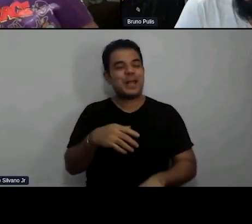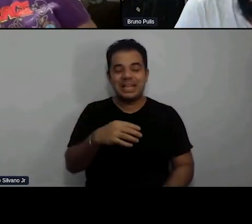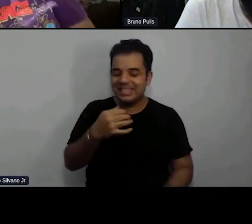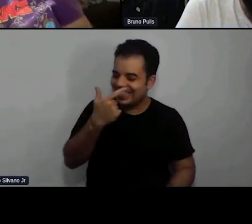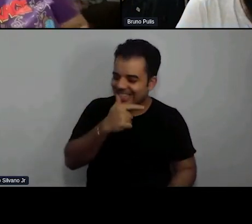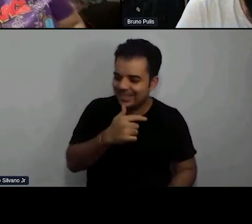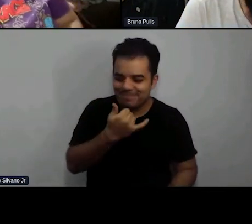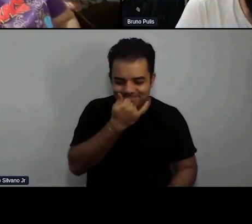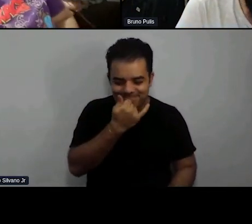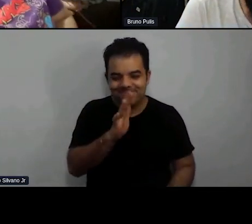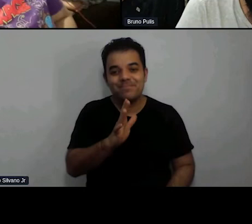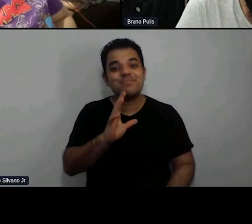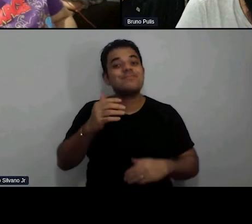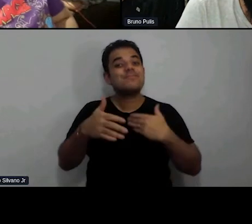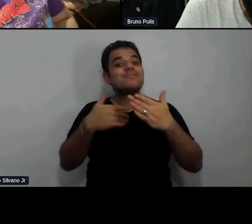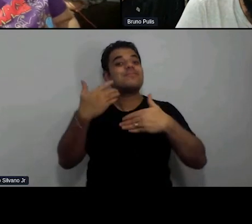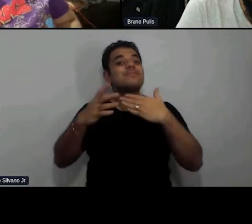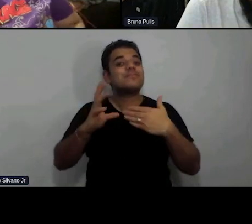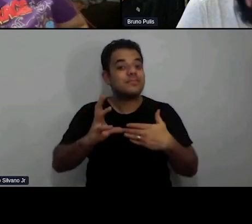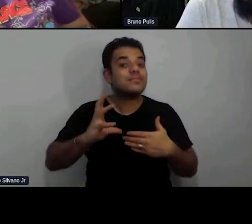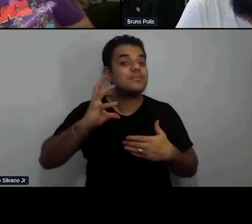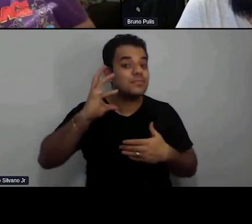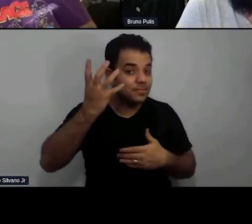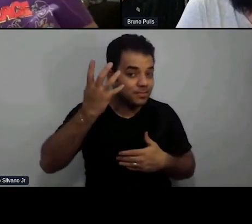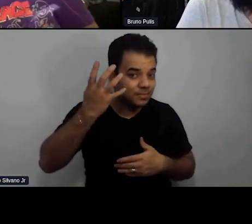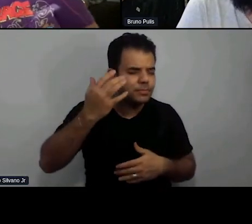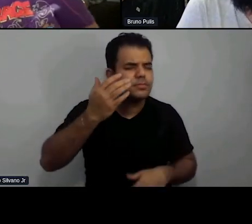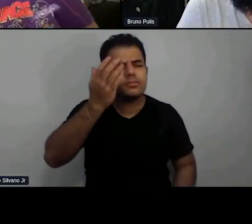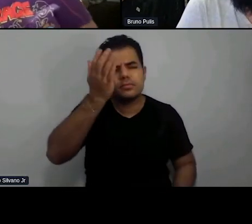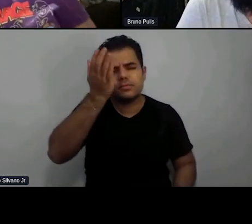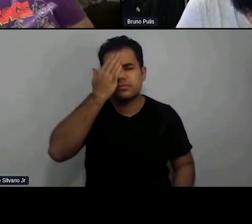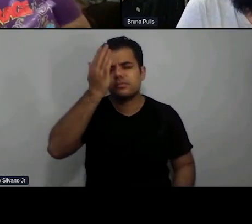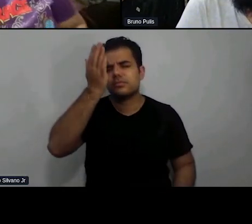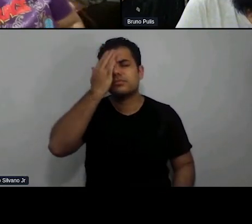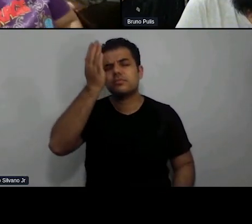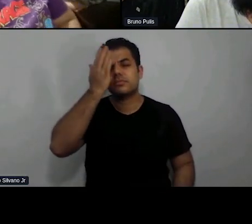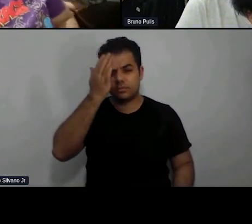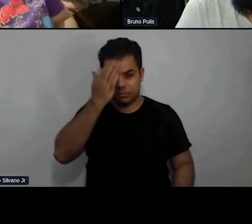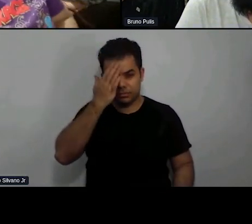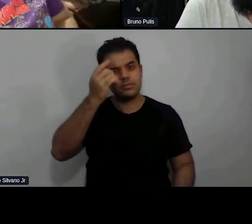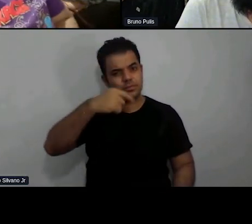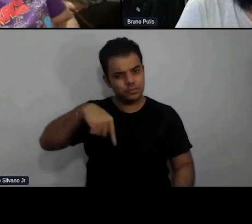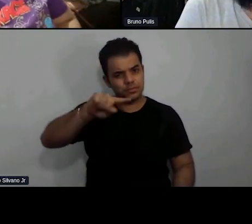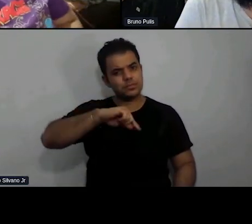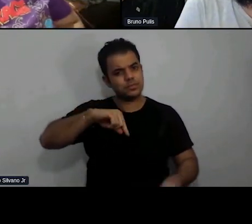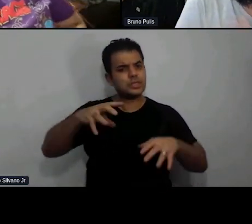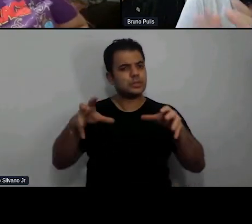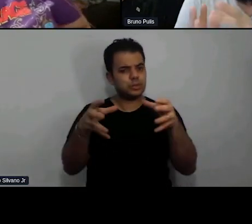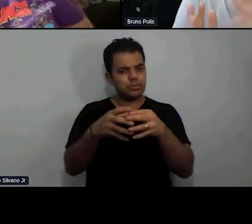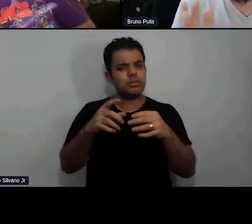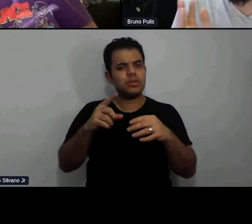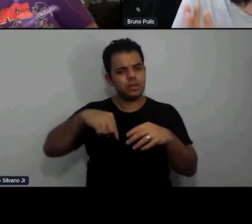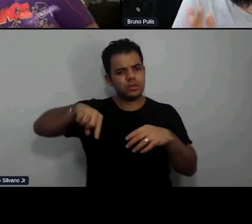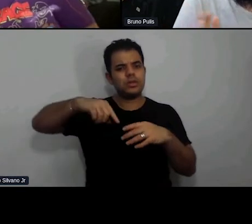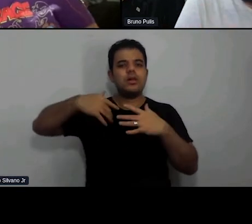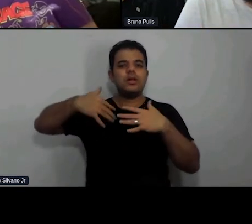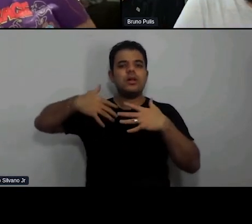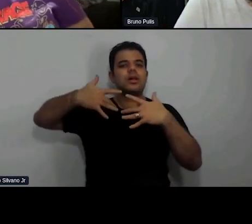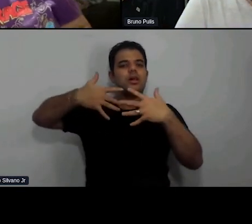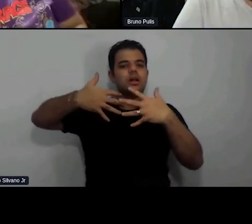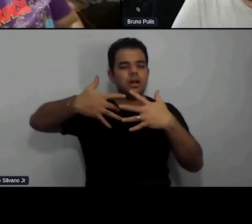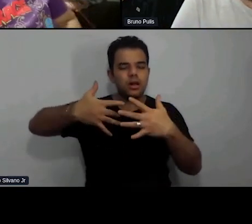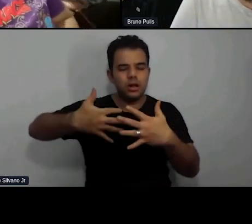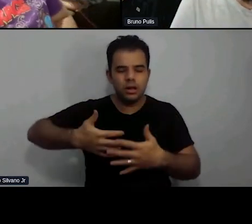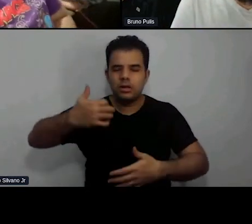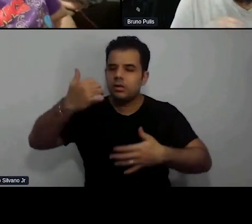acontece? A gente bem sabe que, como a gente deu todo esse histórico, né, Diego, falando